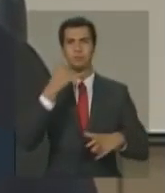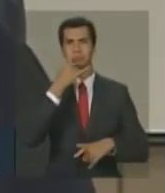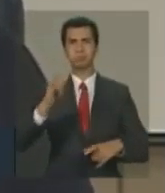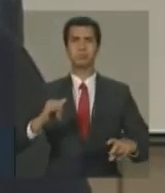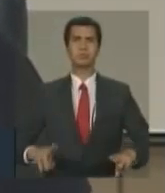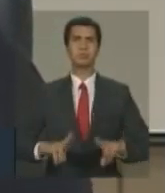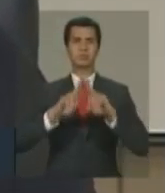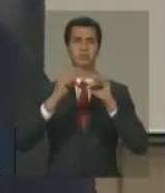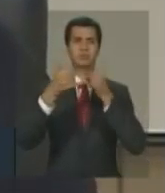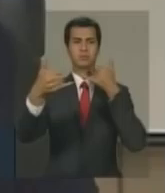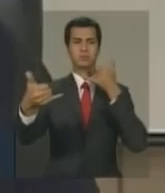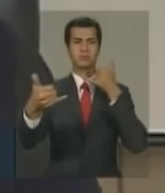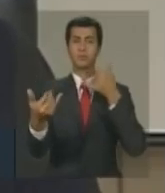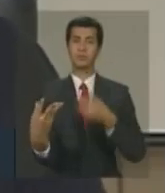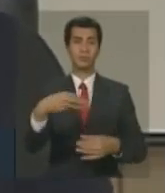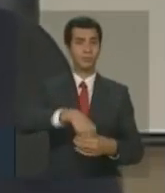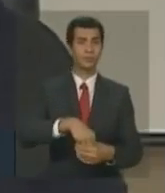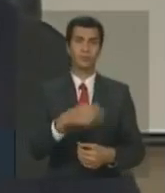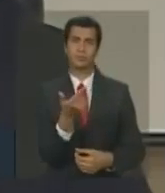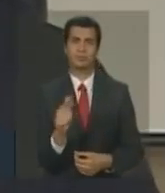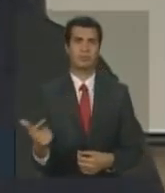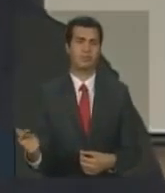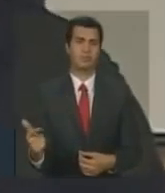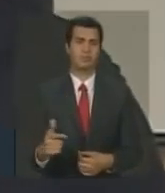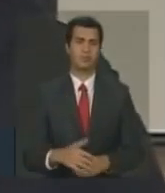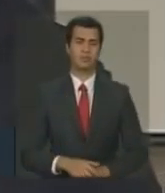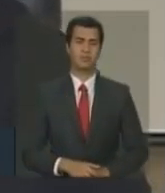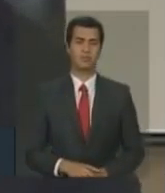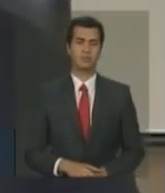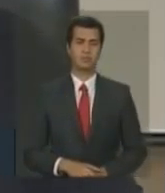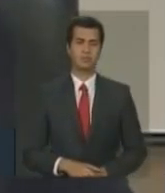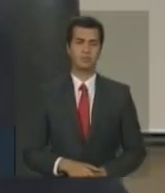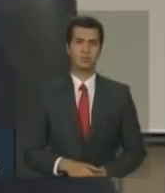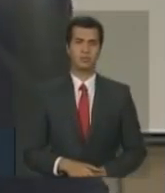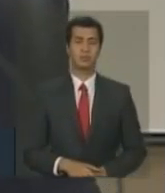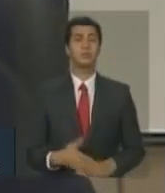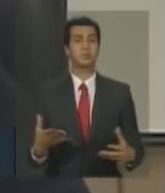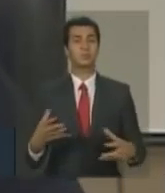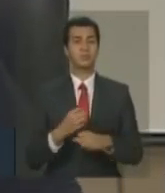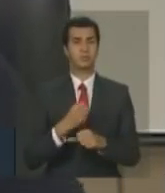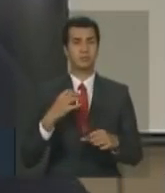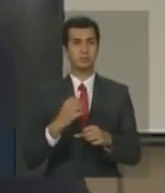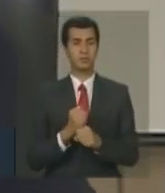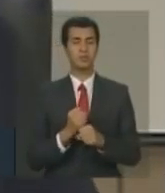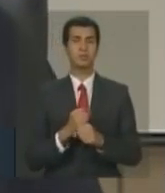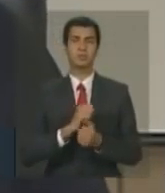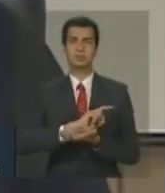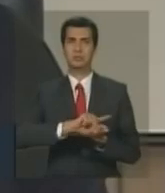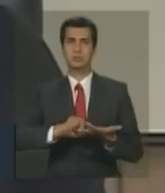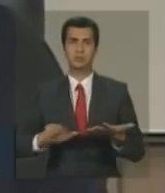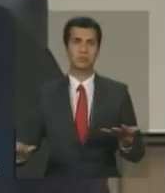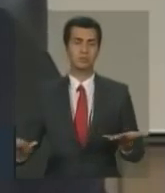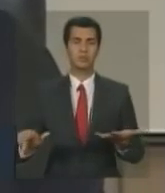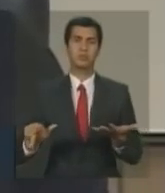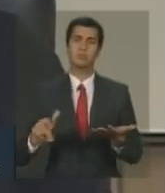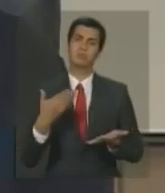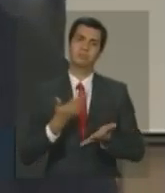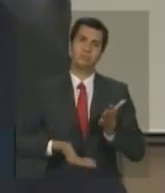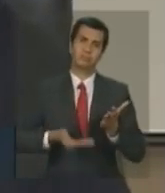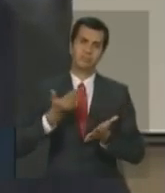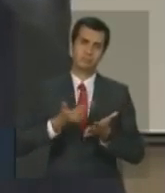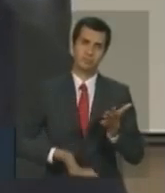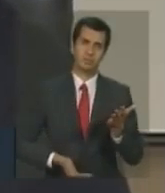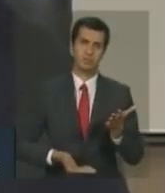todos, que não está incorporado. Então, esses elementos, esses dados desatualizados, perdem essa